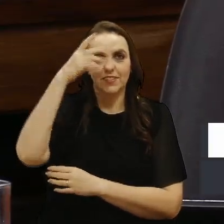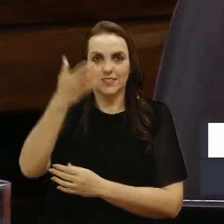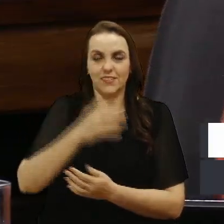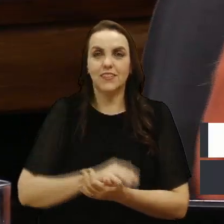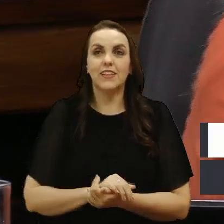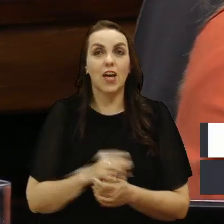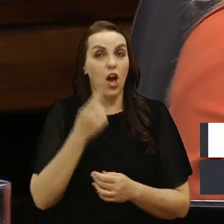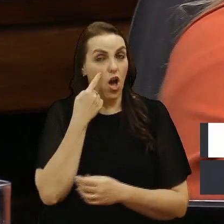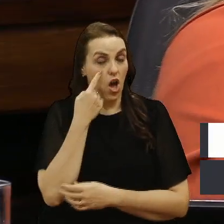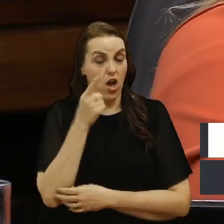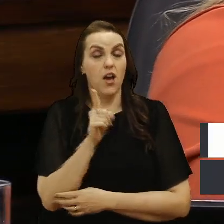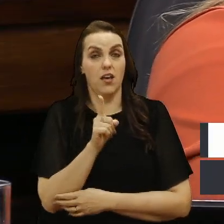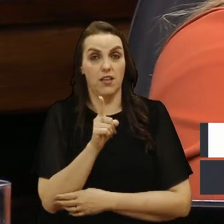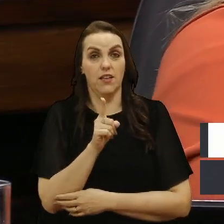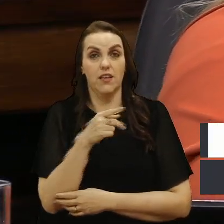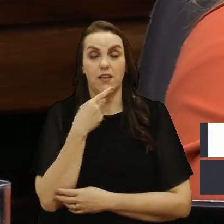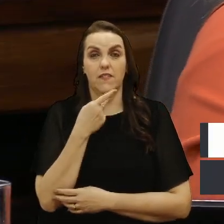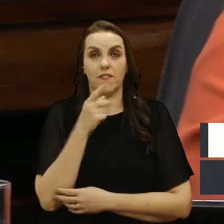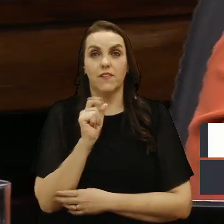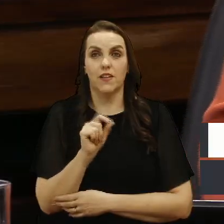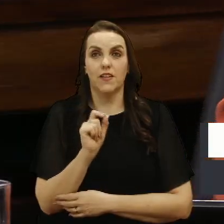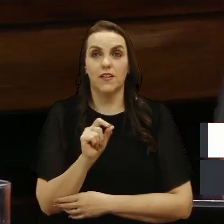E, olha, eu vou te dizer que